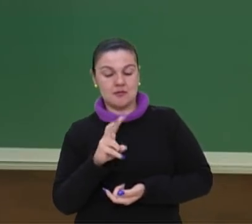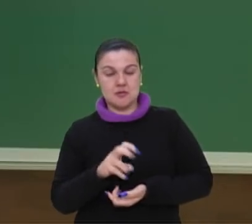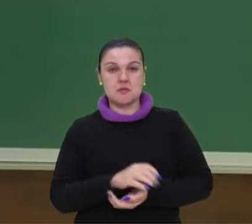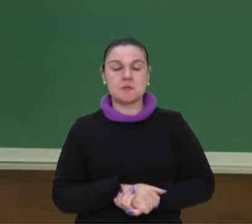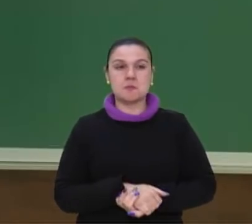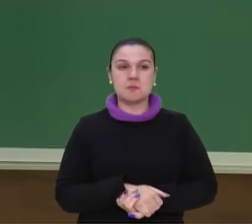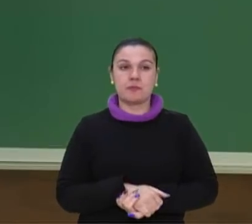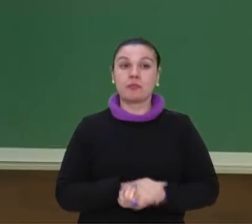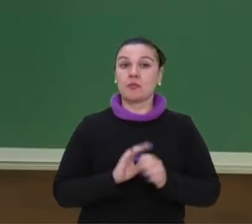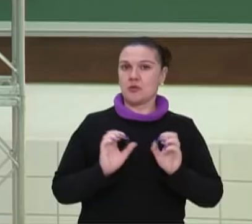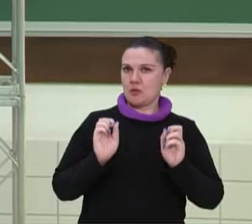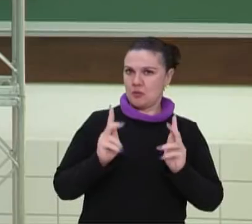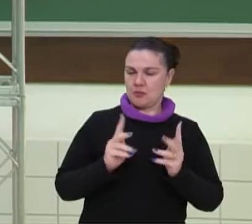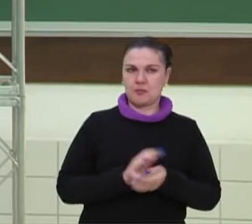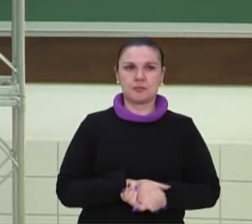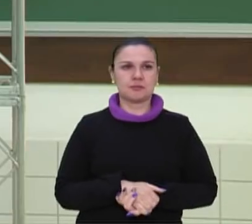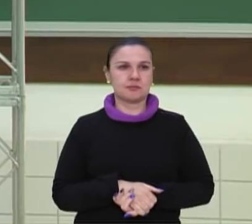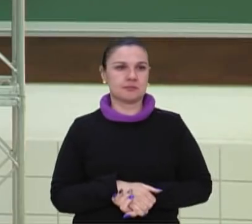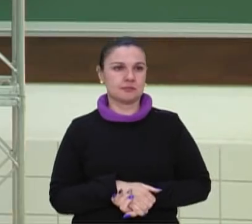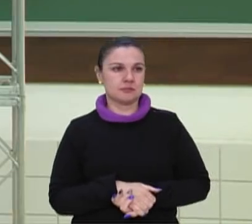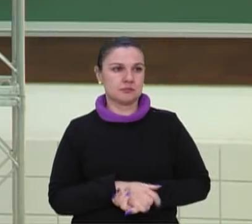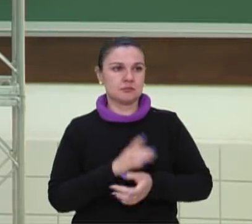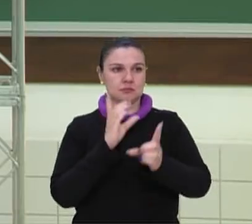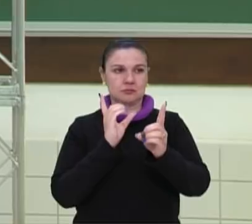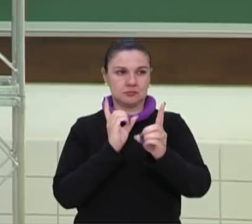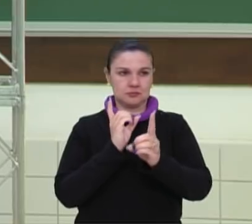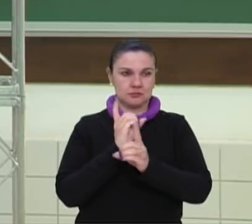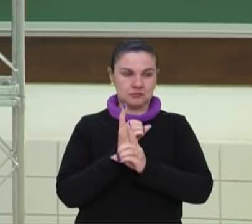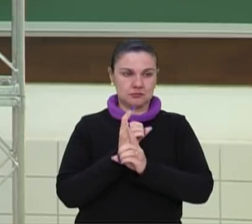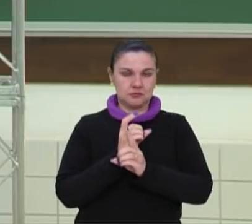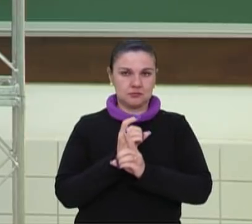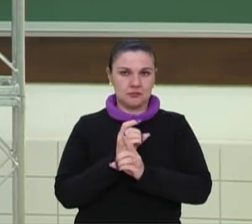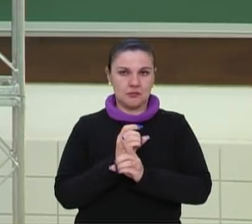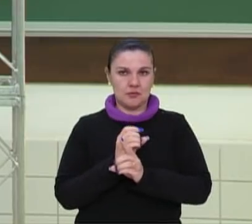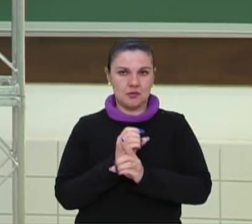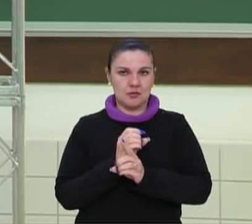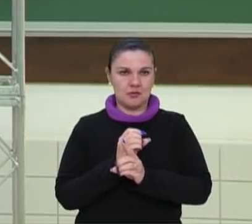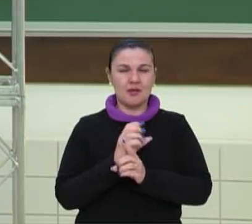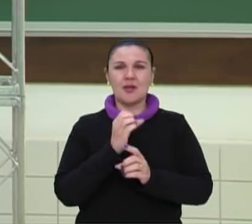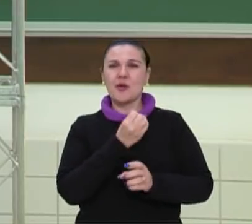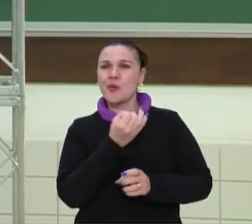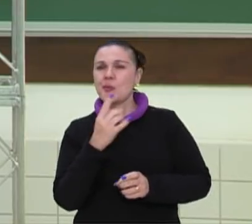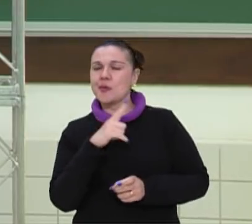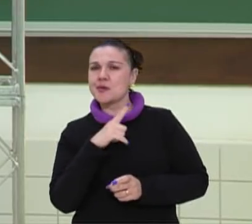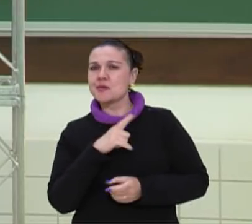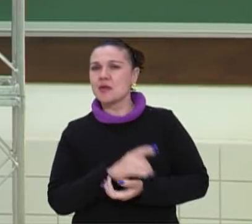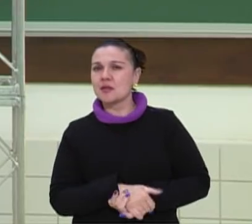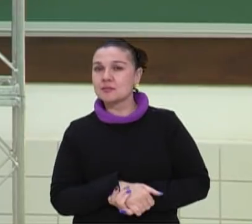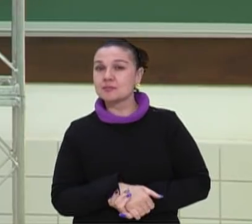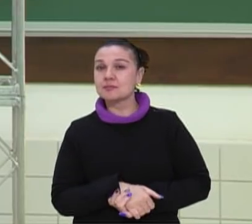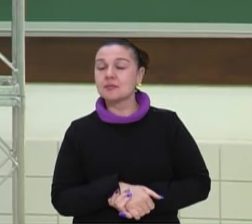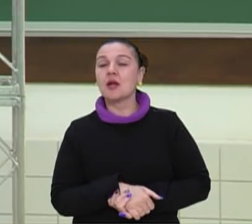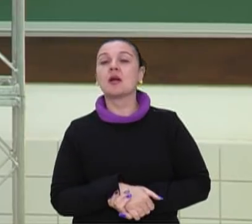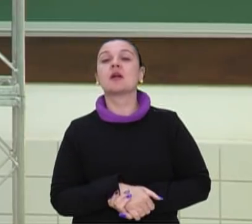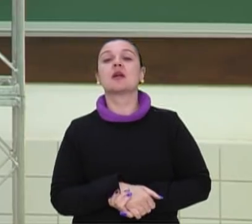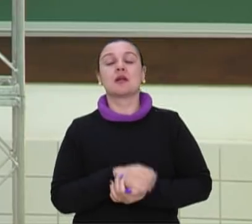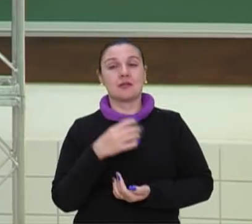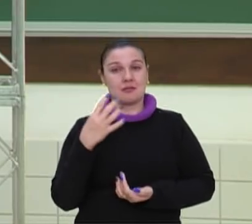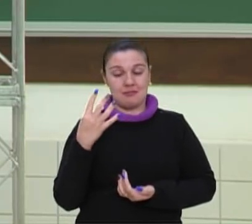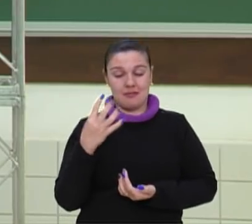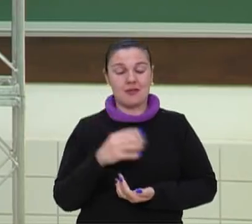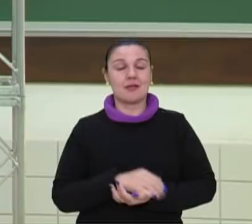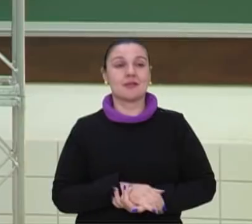graus. Bom, encontramos o valor agora. Quantos ângulos tem o paralelogramo?